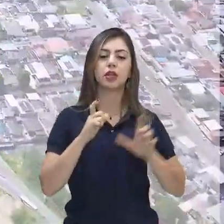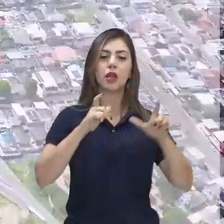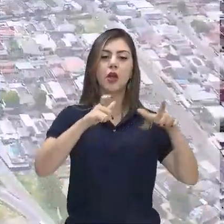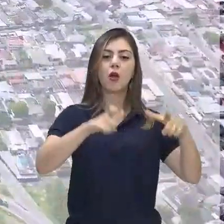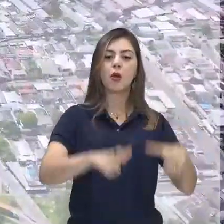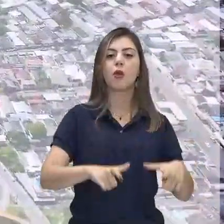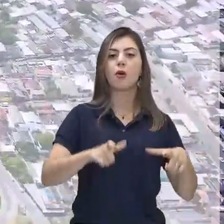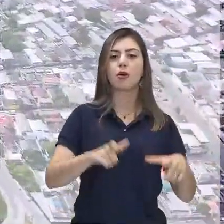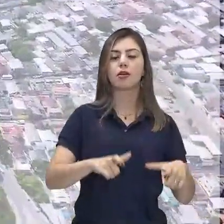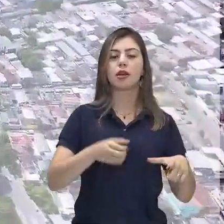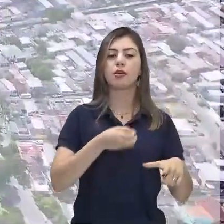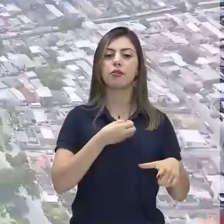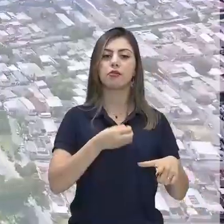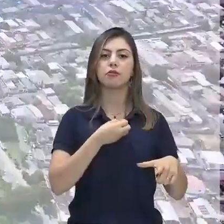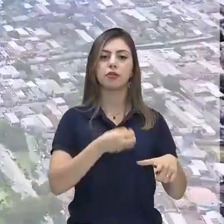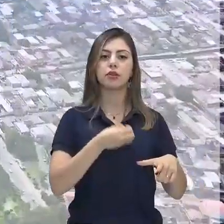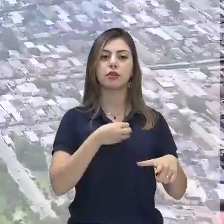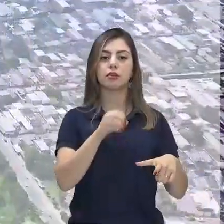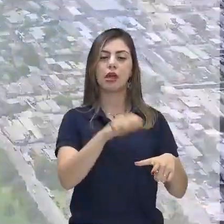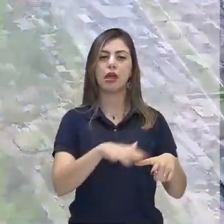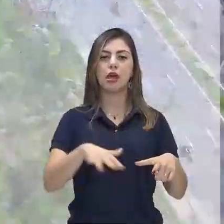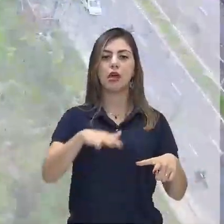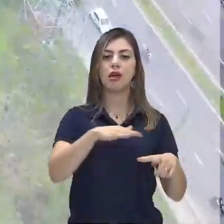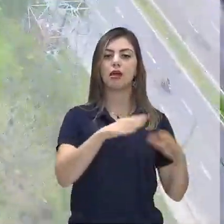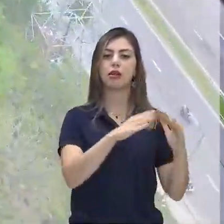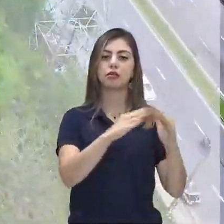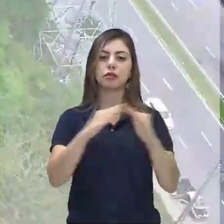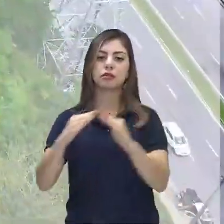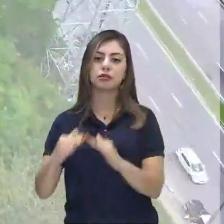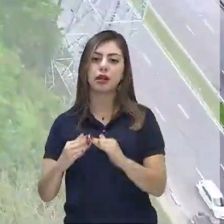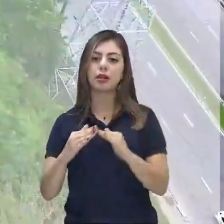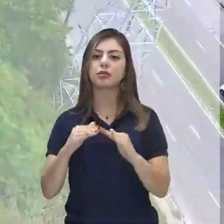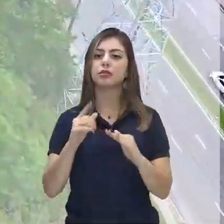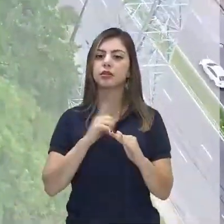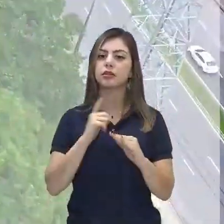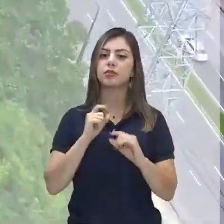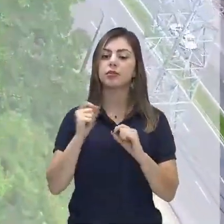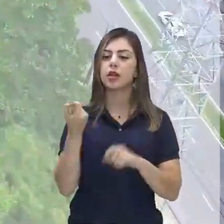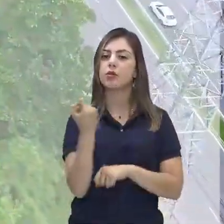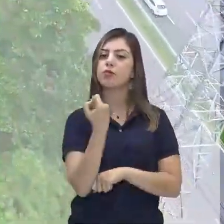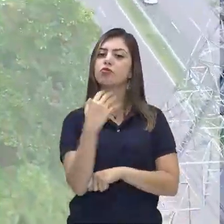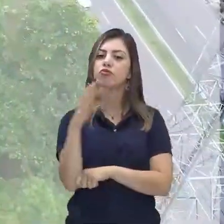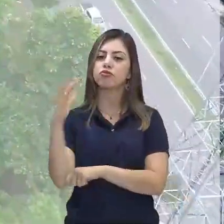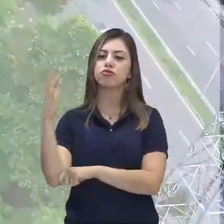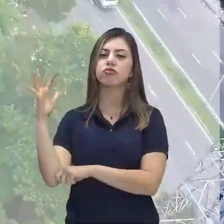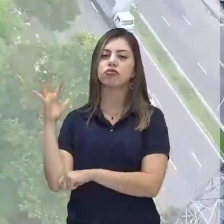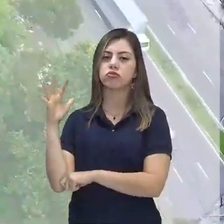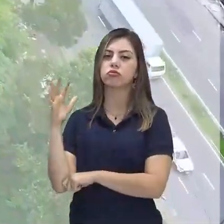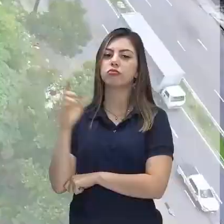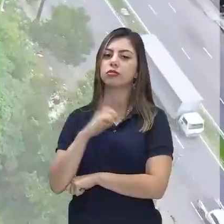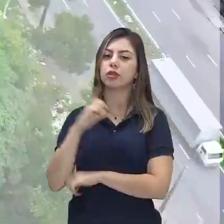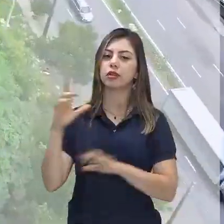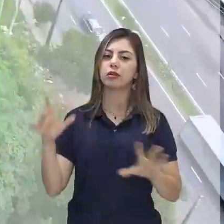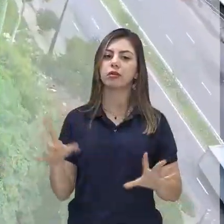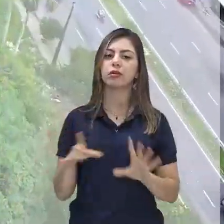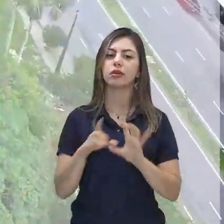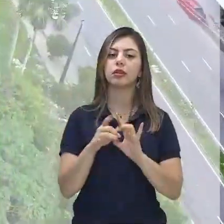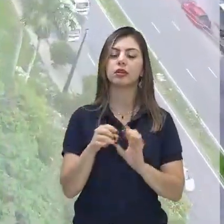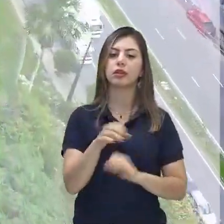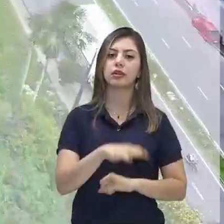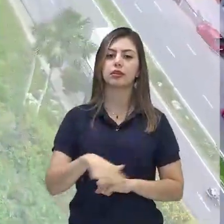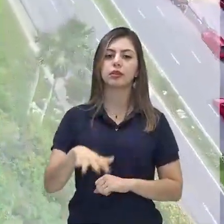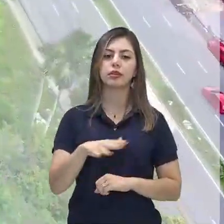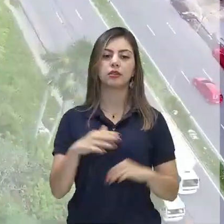do Vilar Câmara e o Tiradentes, que eles vão ter maiores áreas verdes integradas ao ambiente